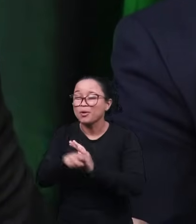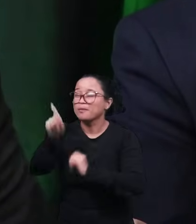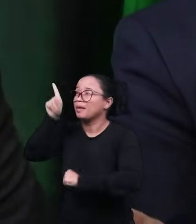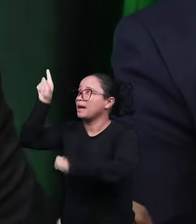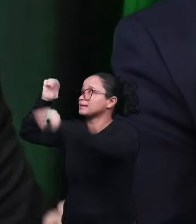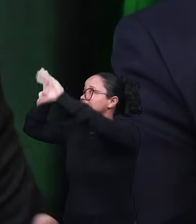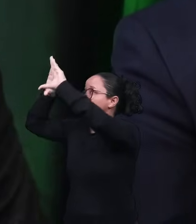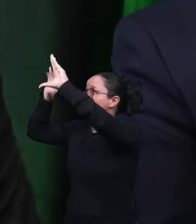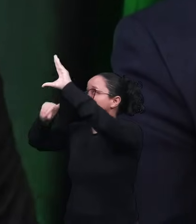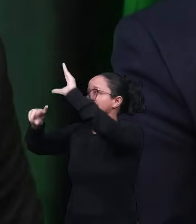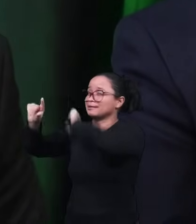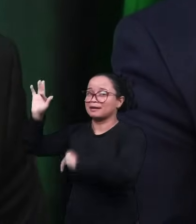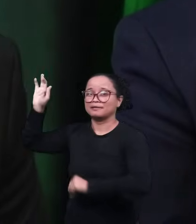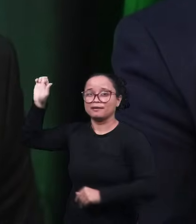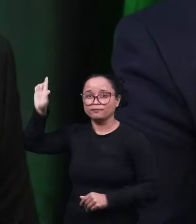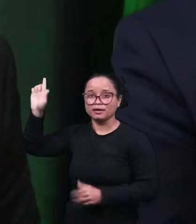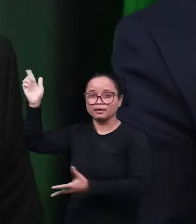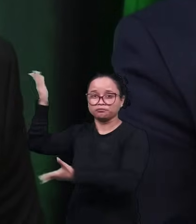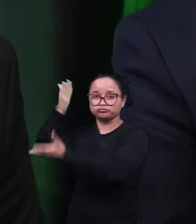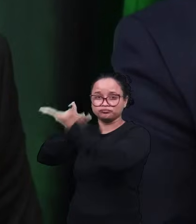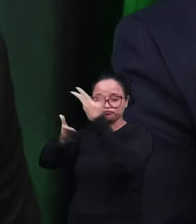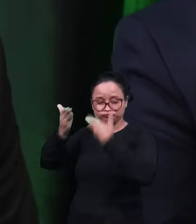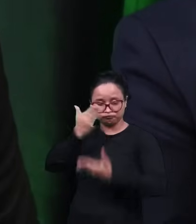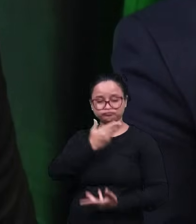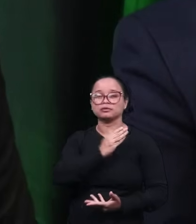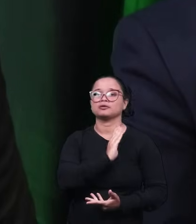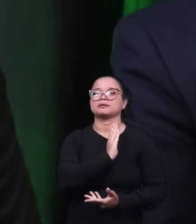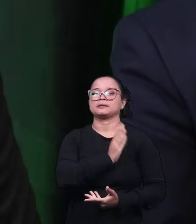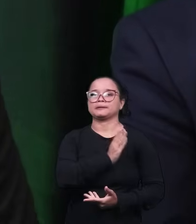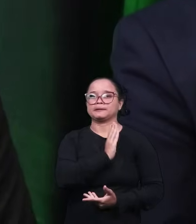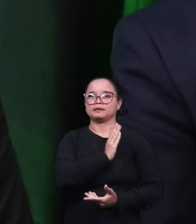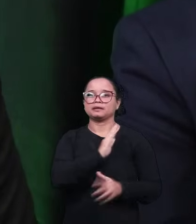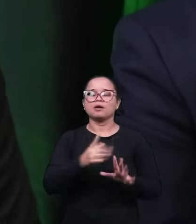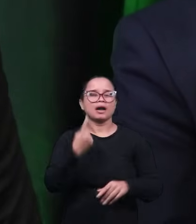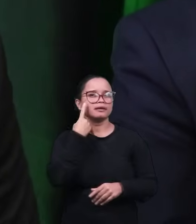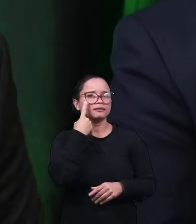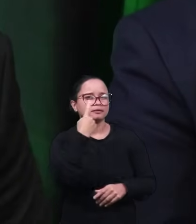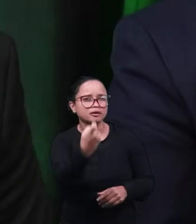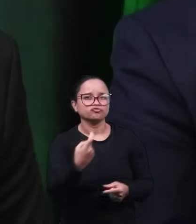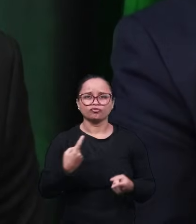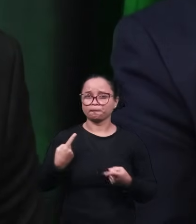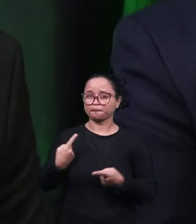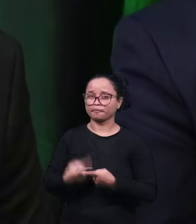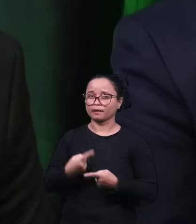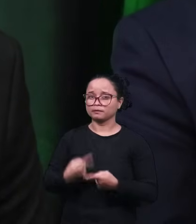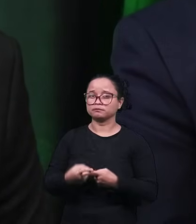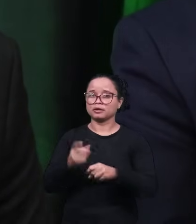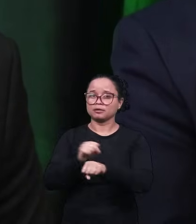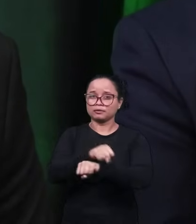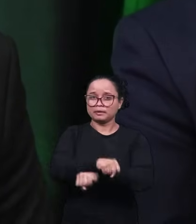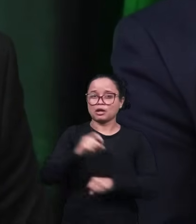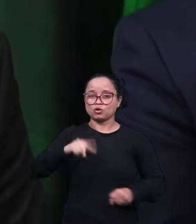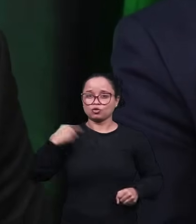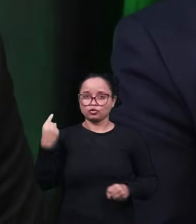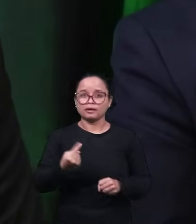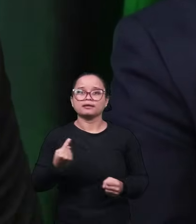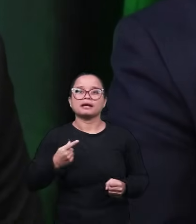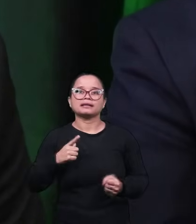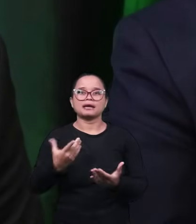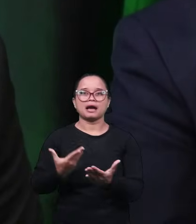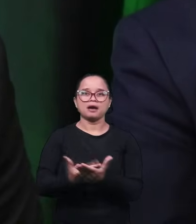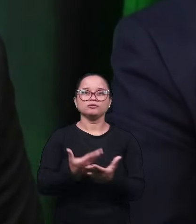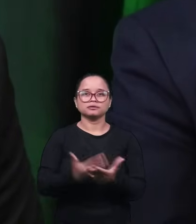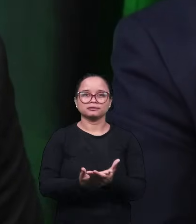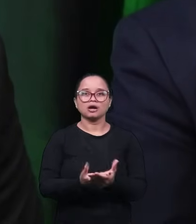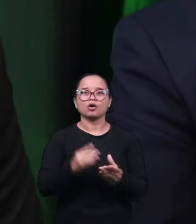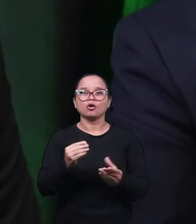eternidade. Então é interessante, pastor Alex, pastor Tiago, e nos nossos seminários nós temos até uma aula que fala das origens da